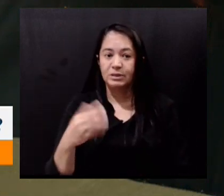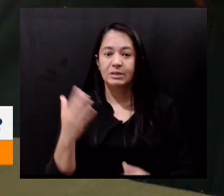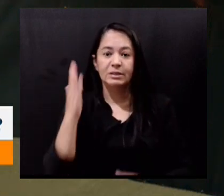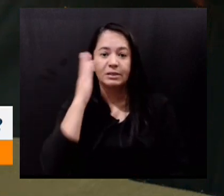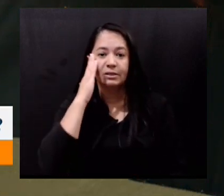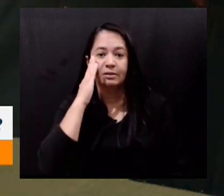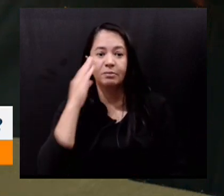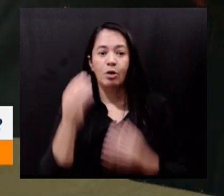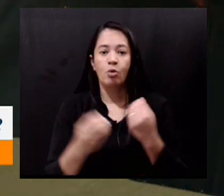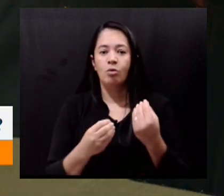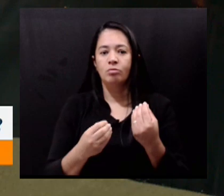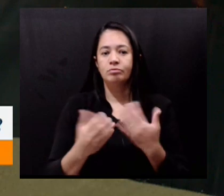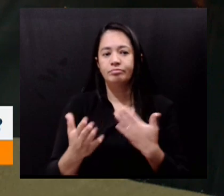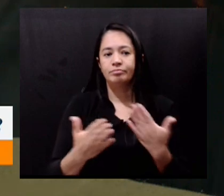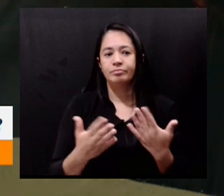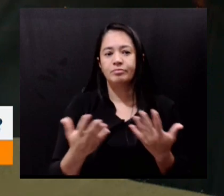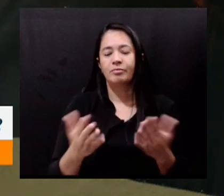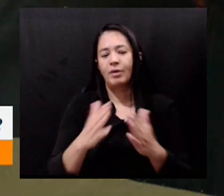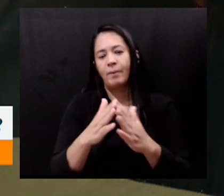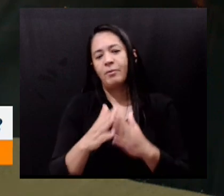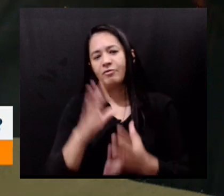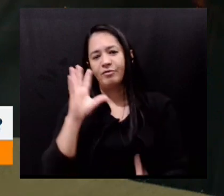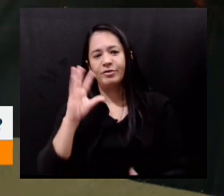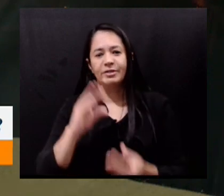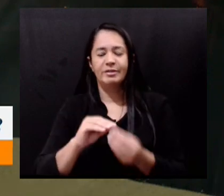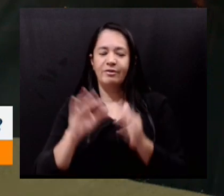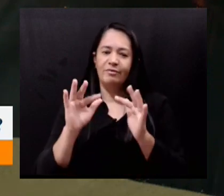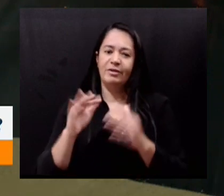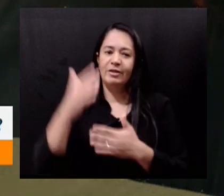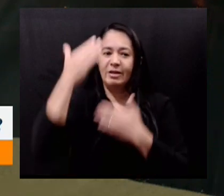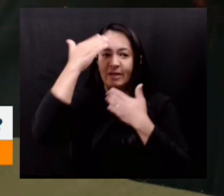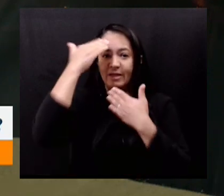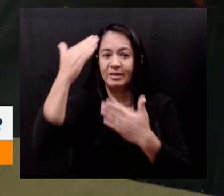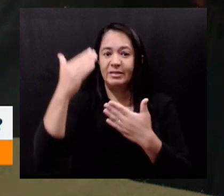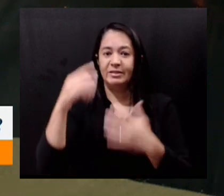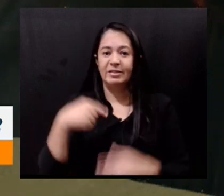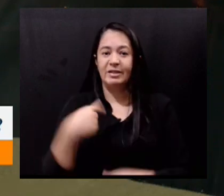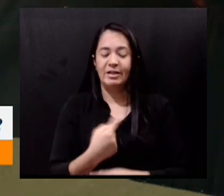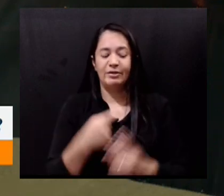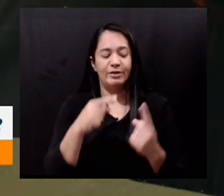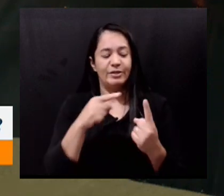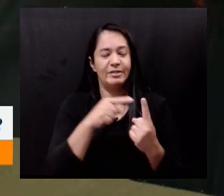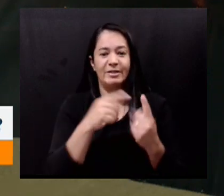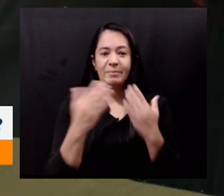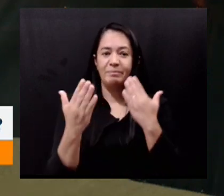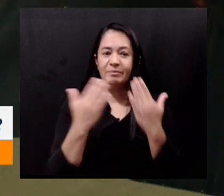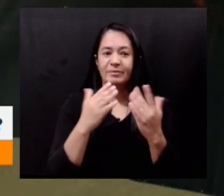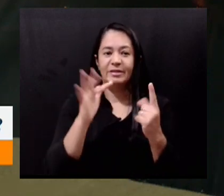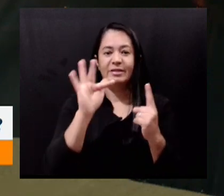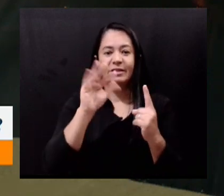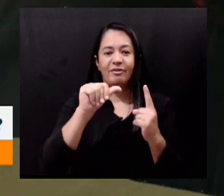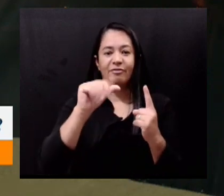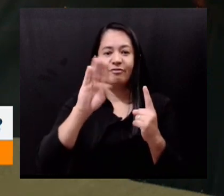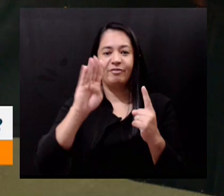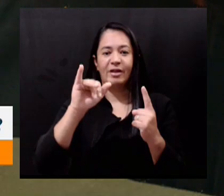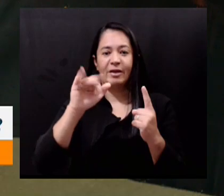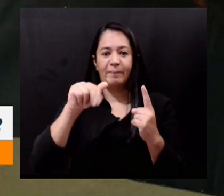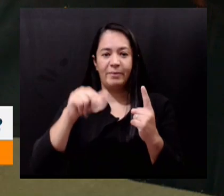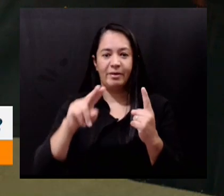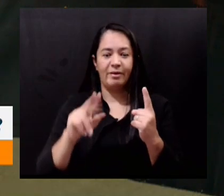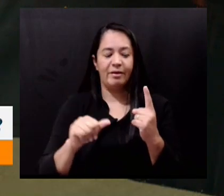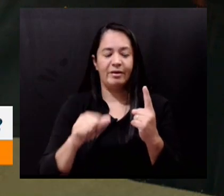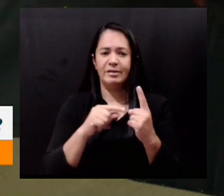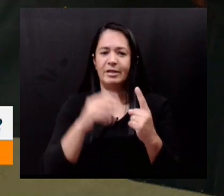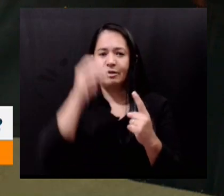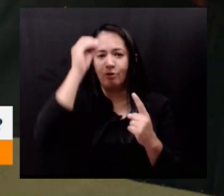Bom, considerações finais, eu quero agradecer a nossa psicóloga, Fabiana Teixeira, que trouxe um pouco de conhecimento para a gente, né,